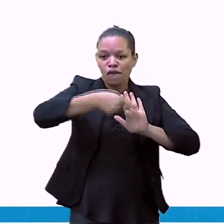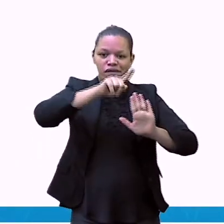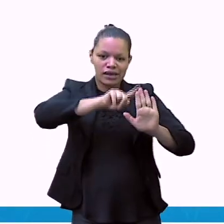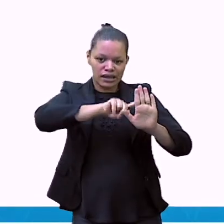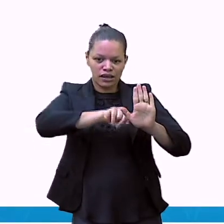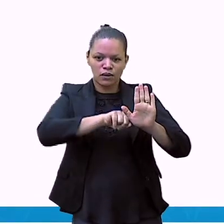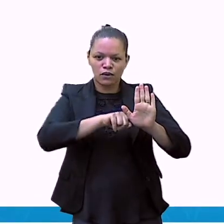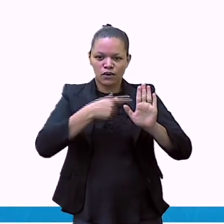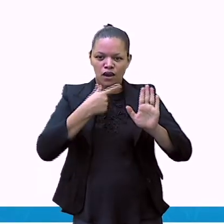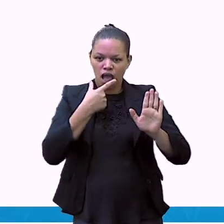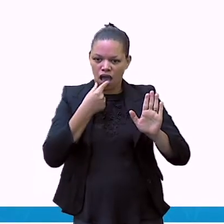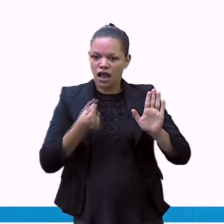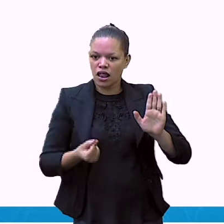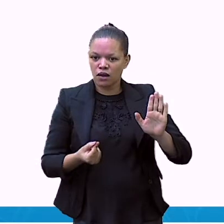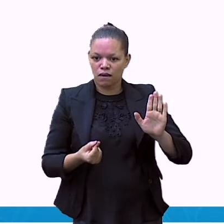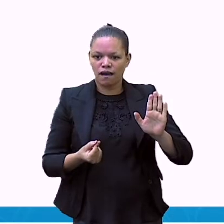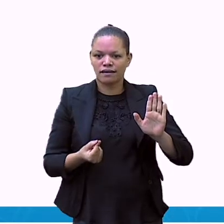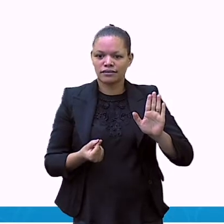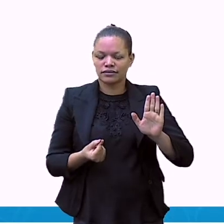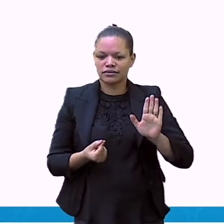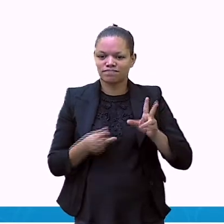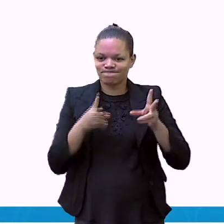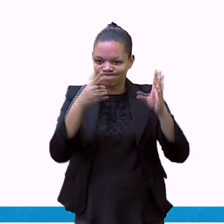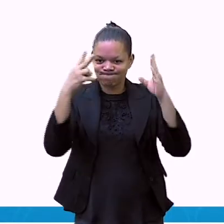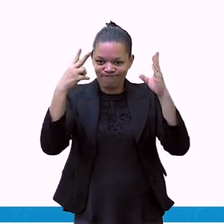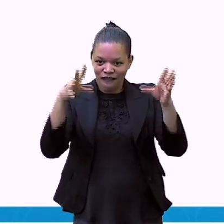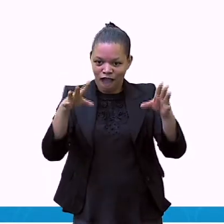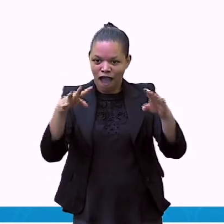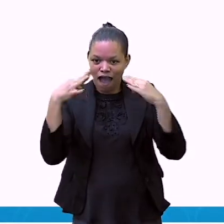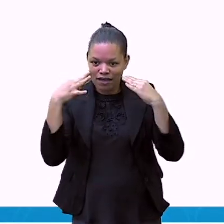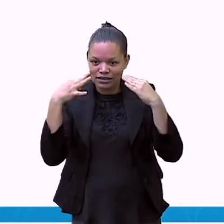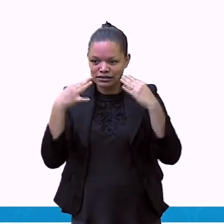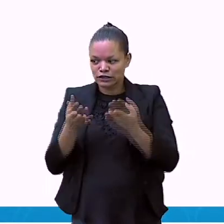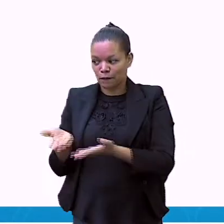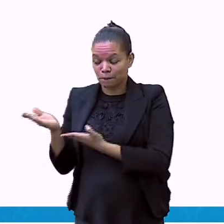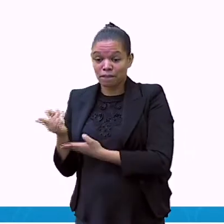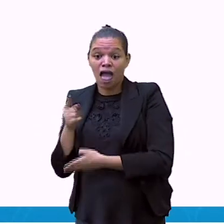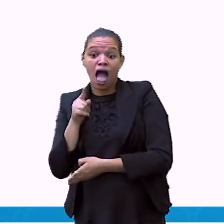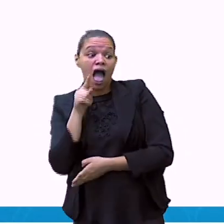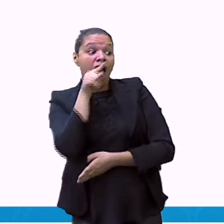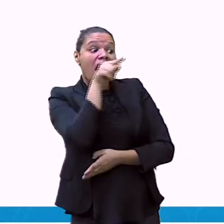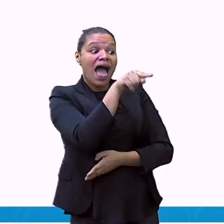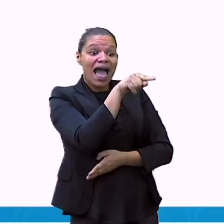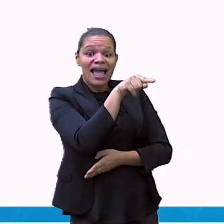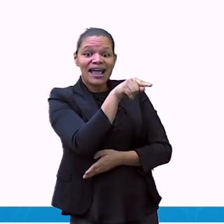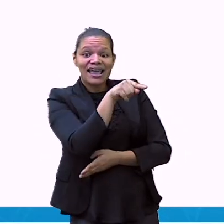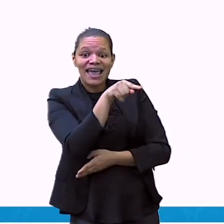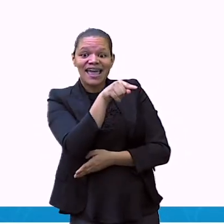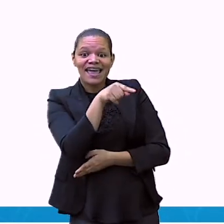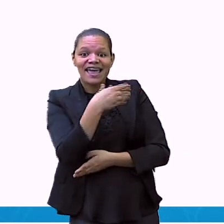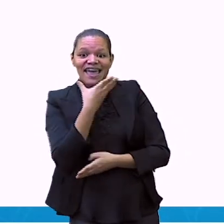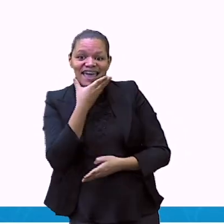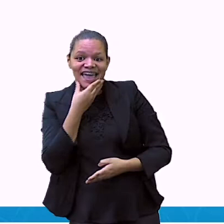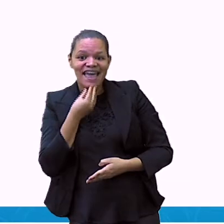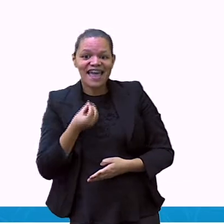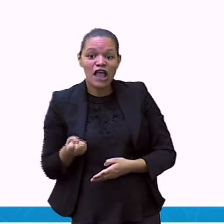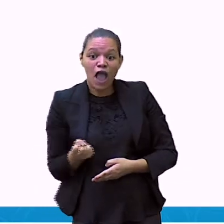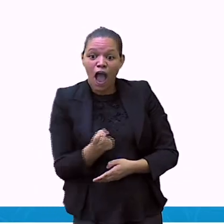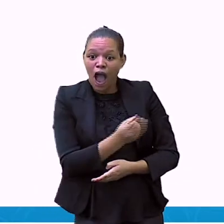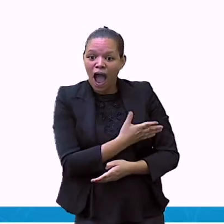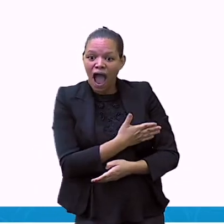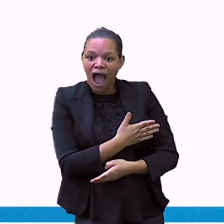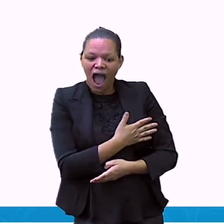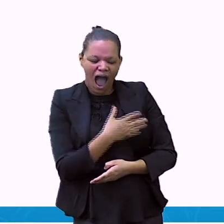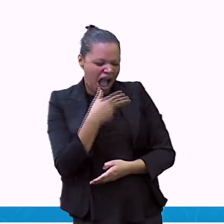você não fique em dúvida. Aquele rapaz é um gato. O que quer dizer essa